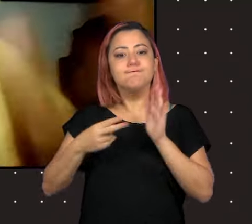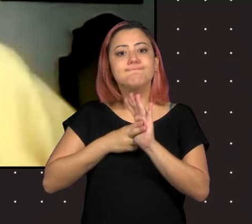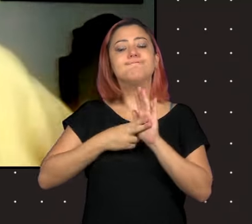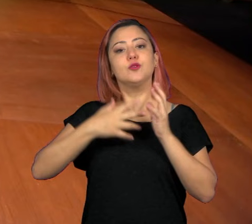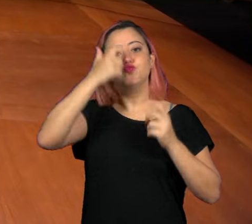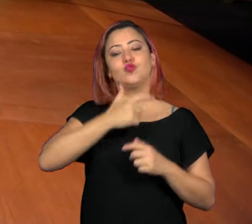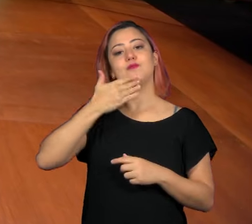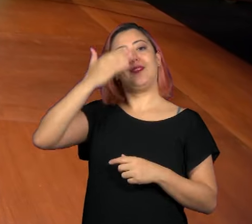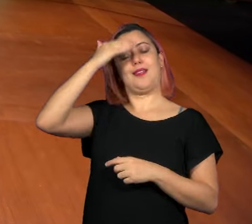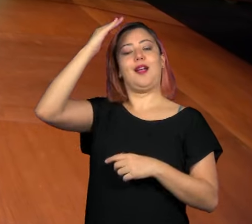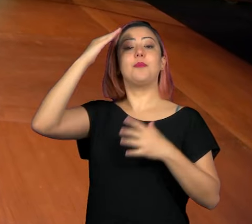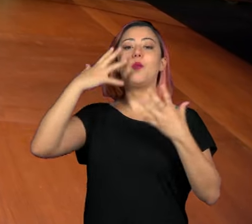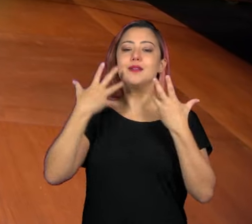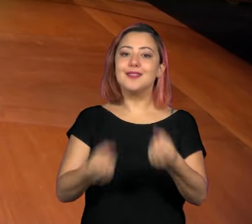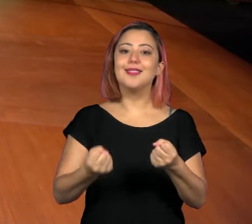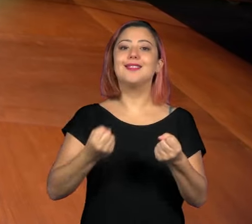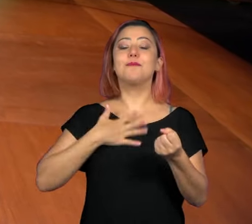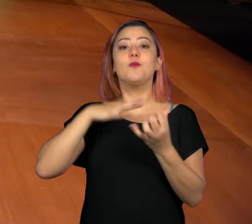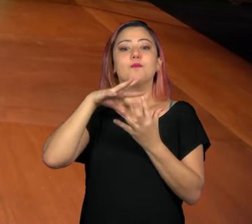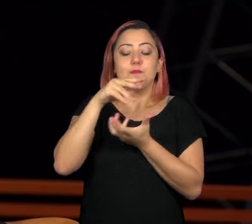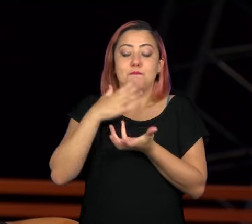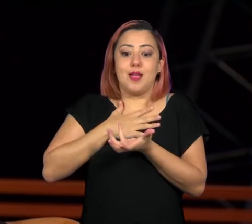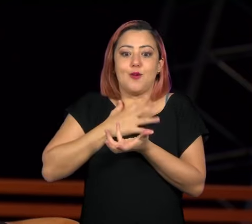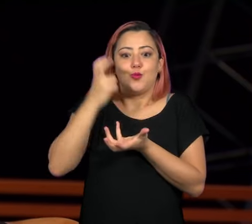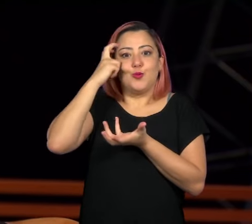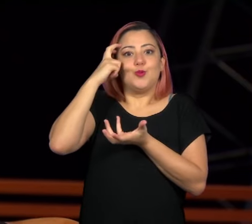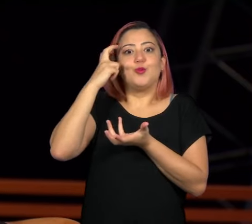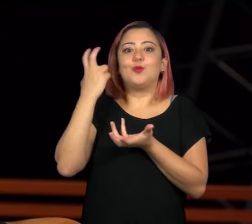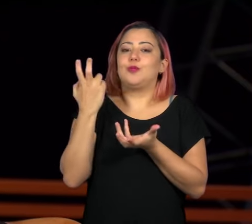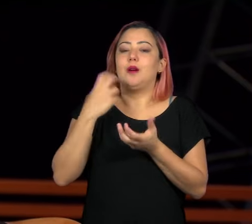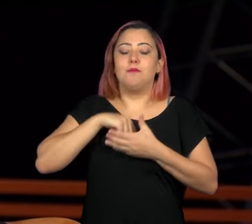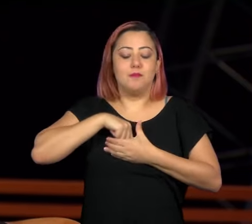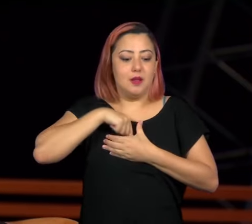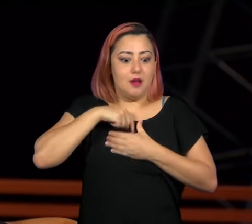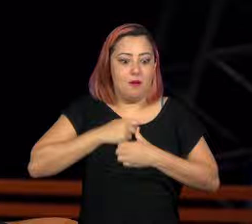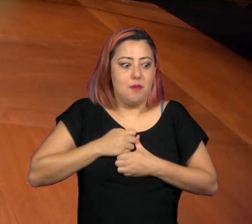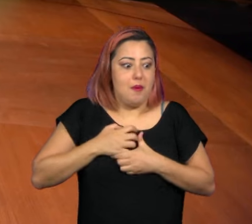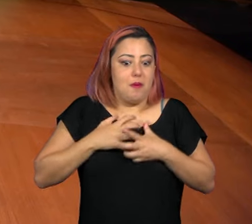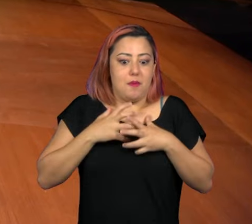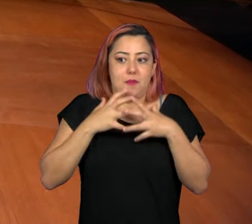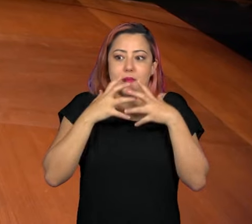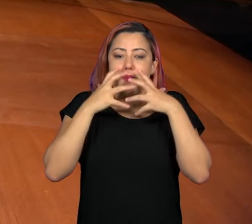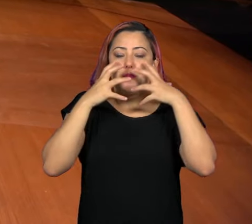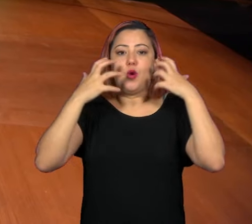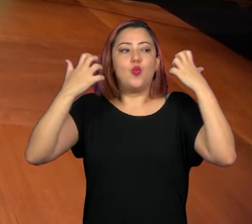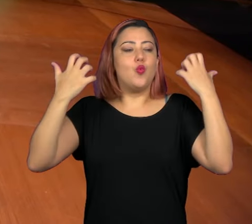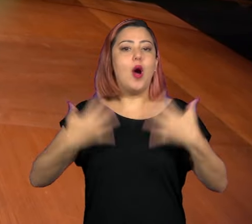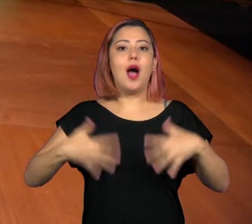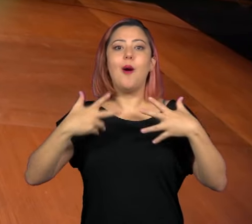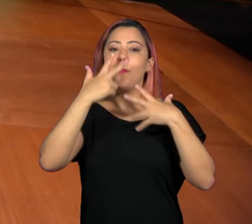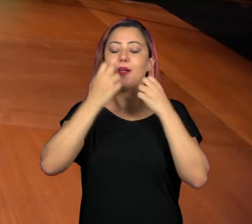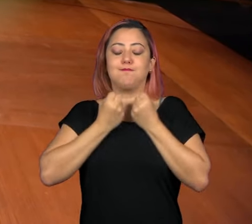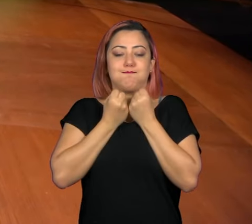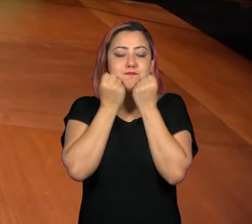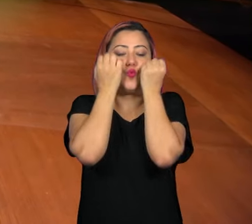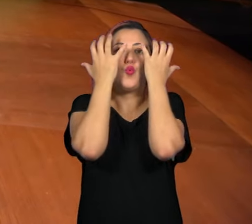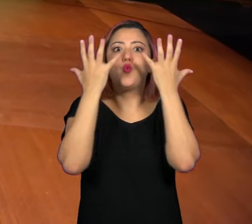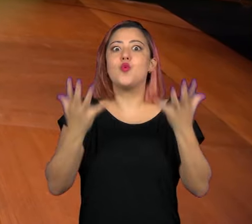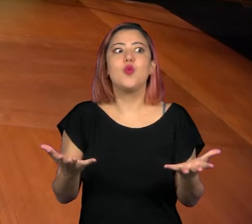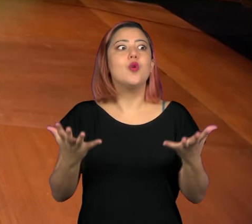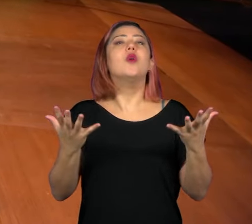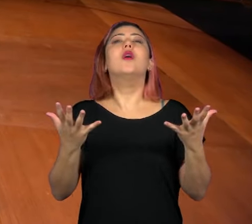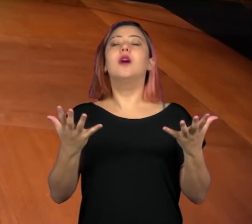magnífico, maravilhoso, que eu já adulto era capaz de ver a grandeza do mundo árabe. Entende? Então, uma